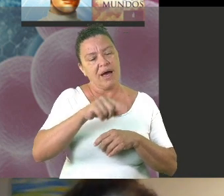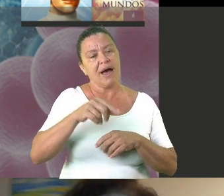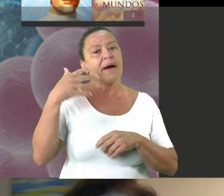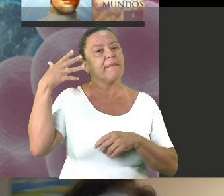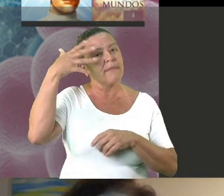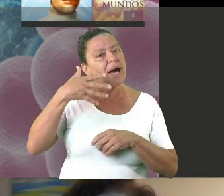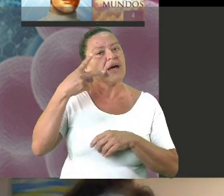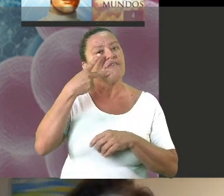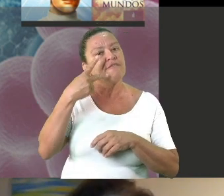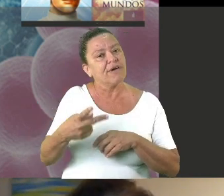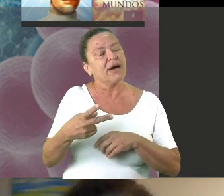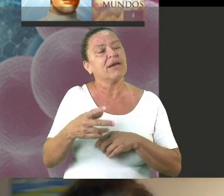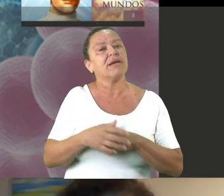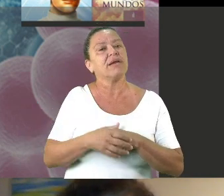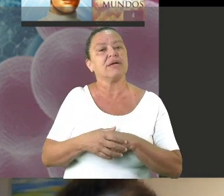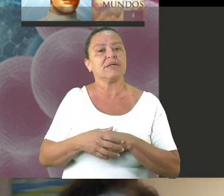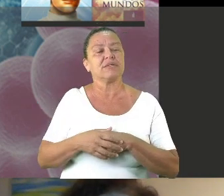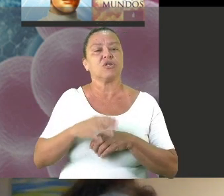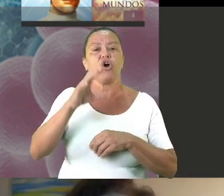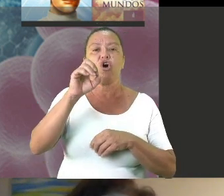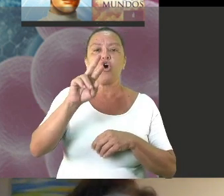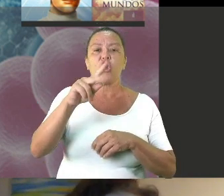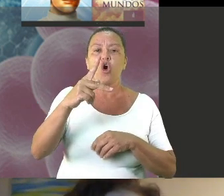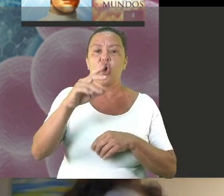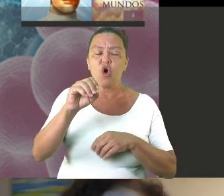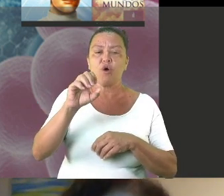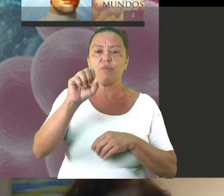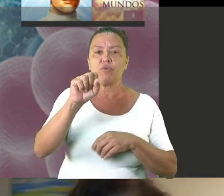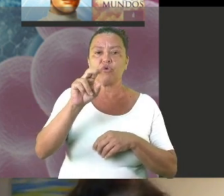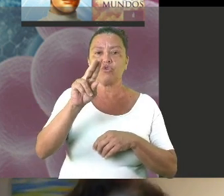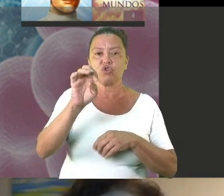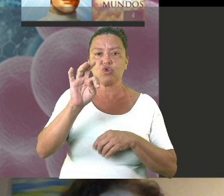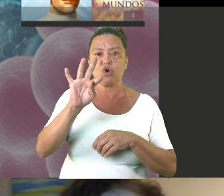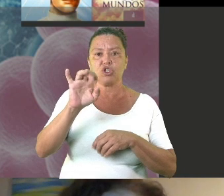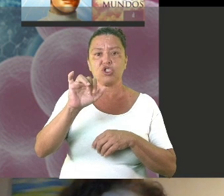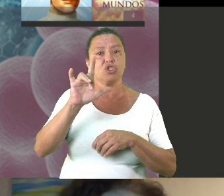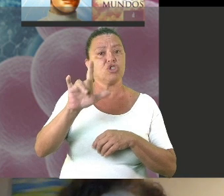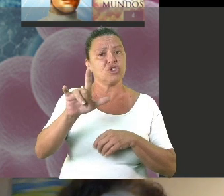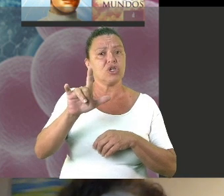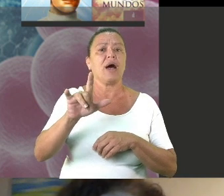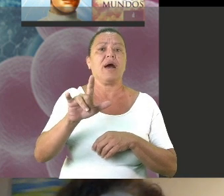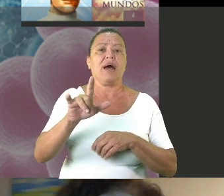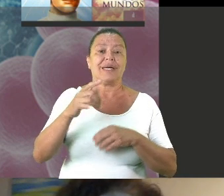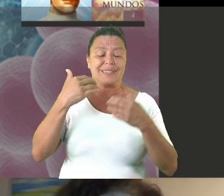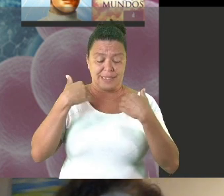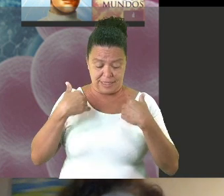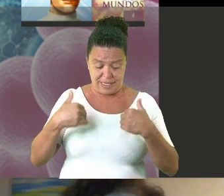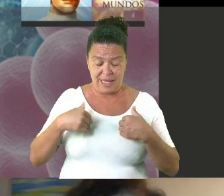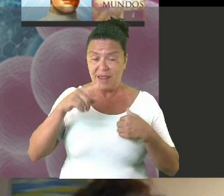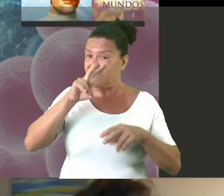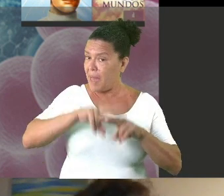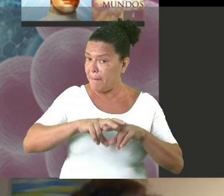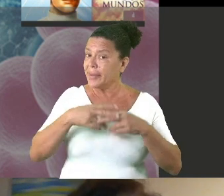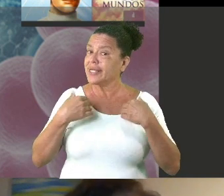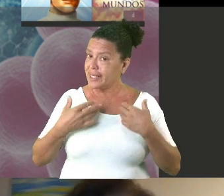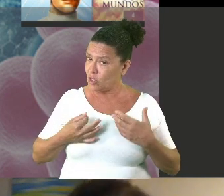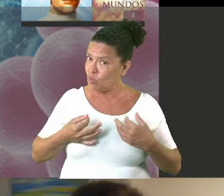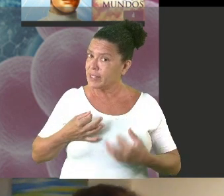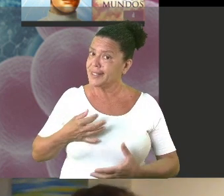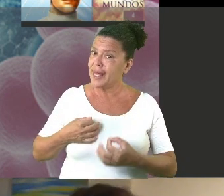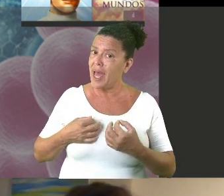dos corpos sutis, estão gravadas em nós e que vão ficar impressas nas nossas células. E